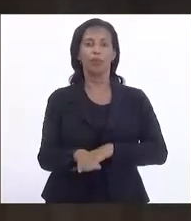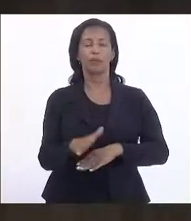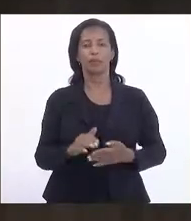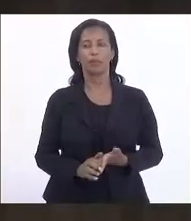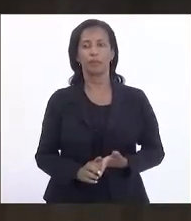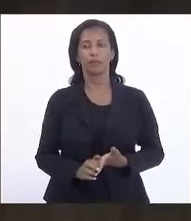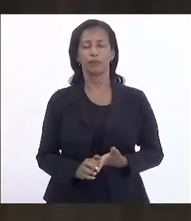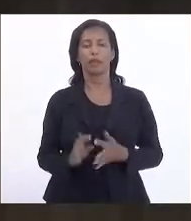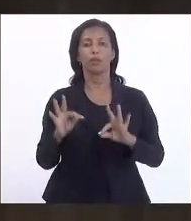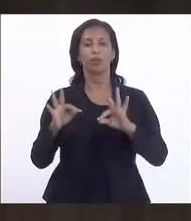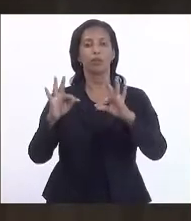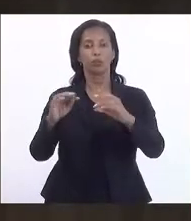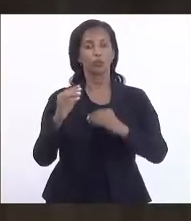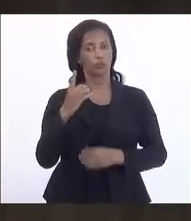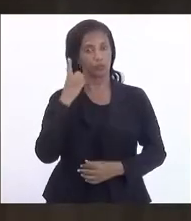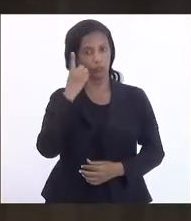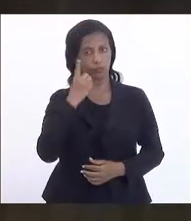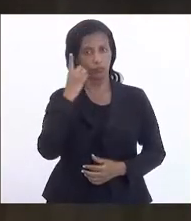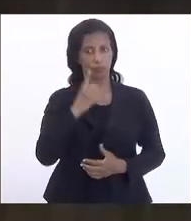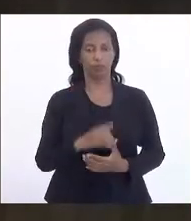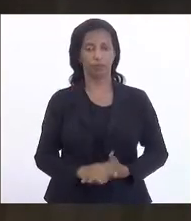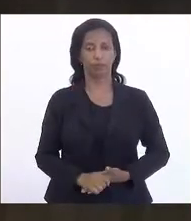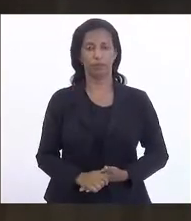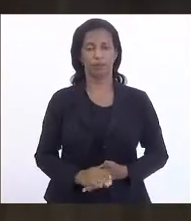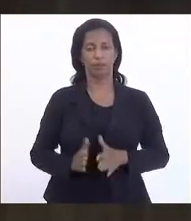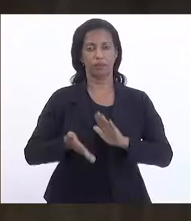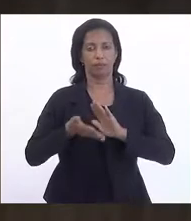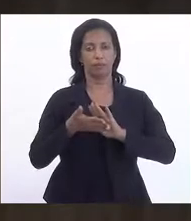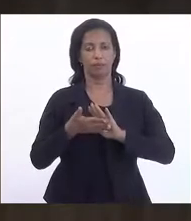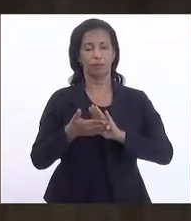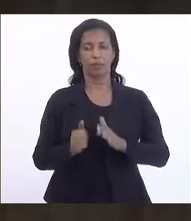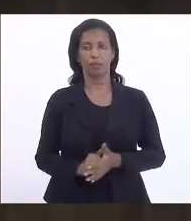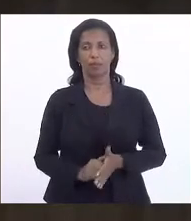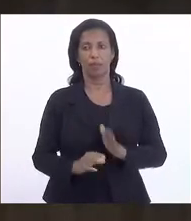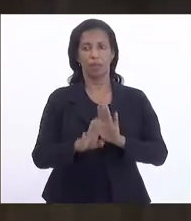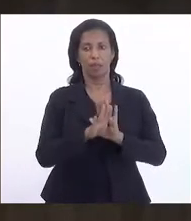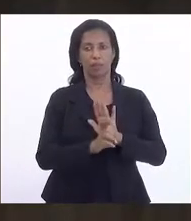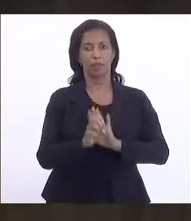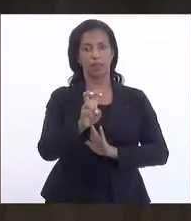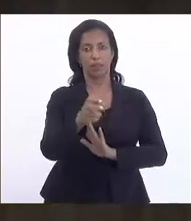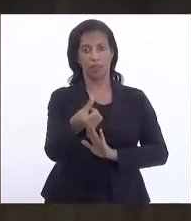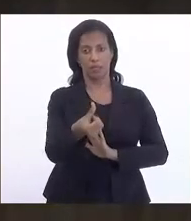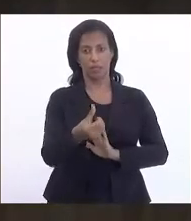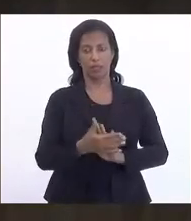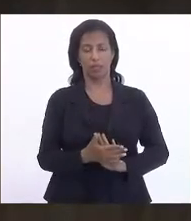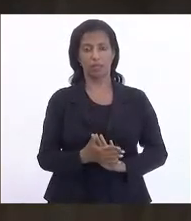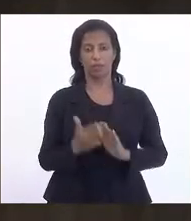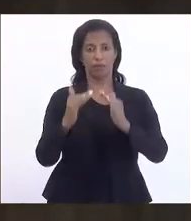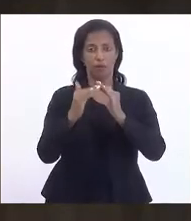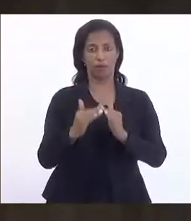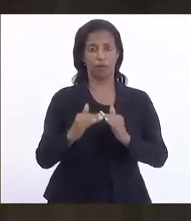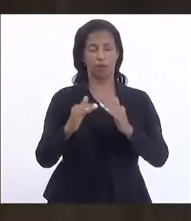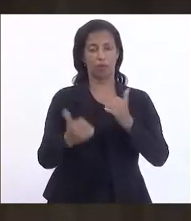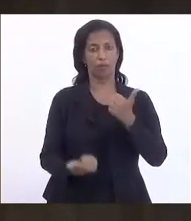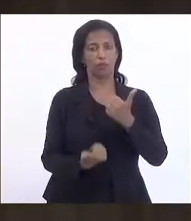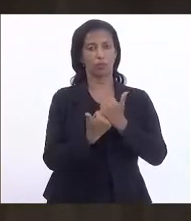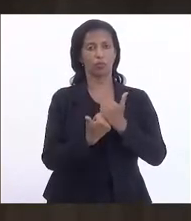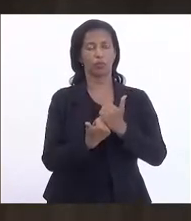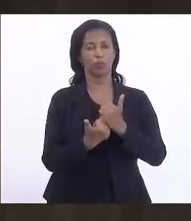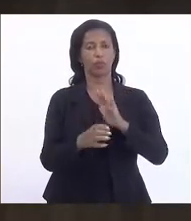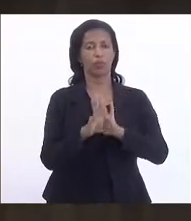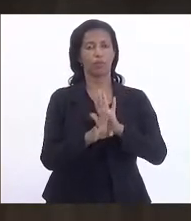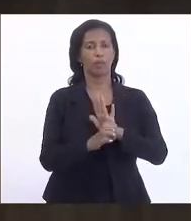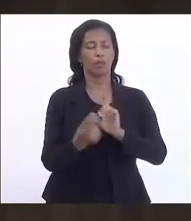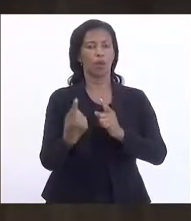Excelência, deputadas e deputados. Parecer favorável às emendas 5 e 6, favorável com subemendas, emendas 1 e 2,